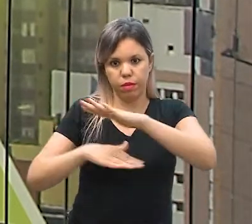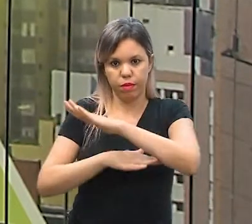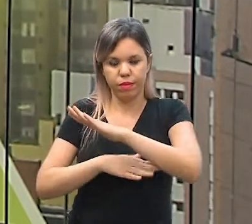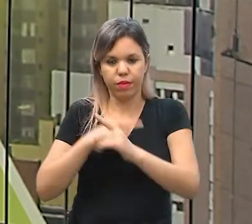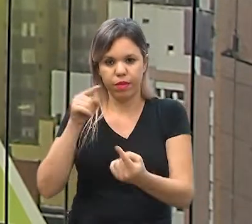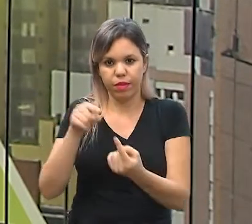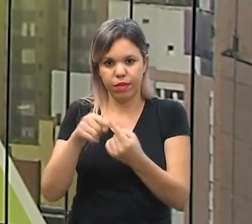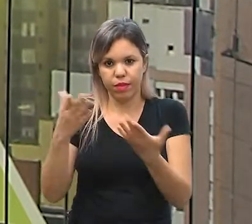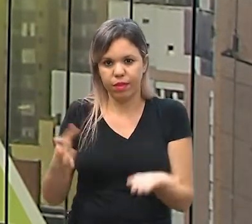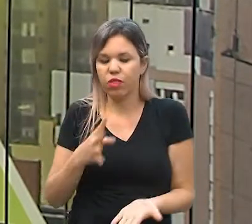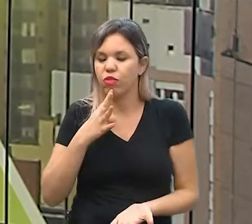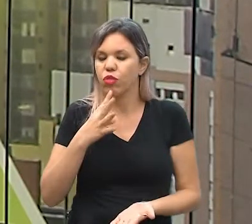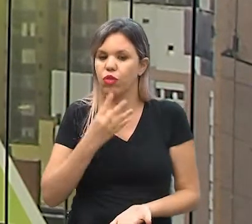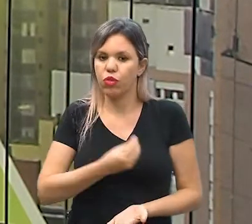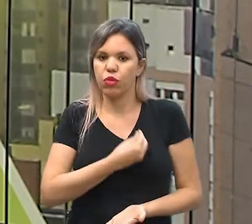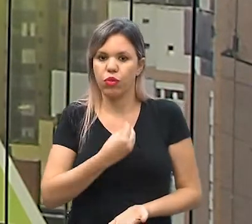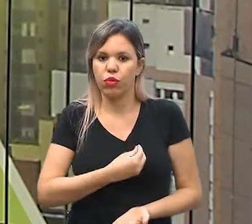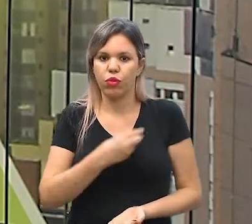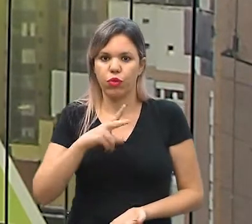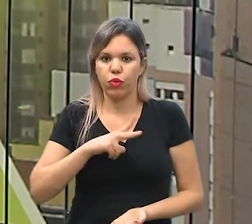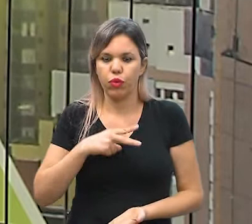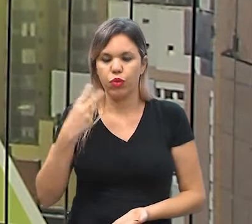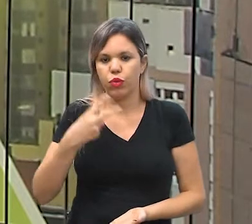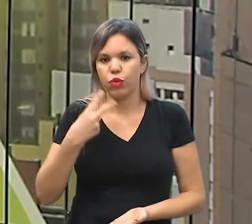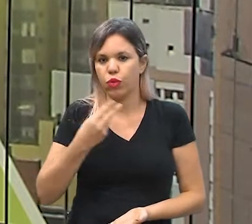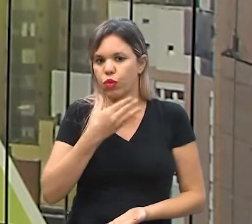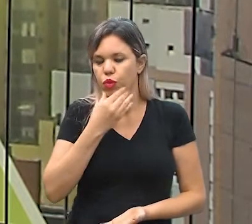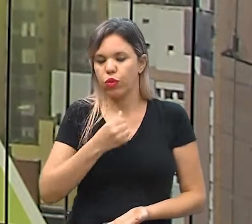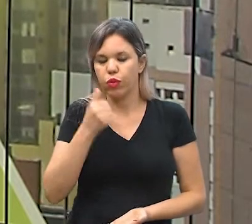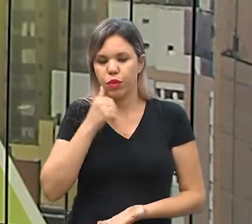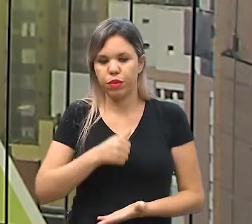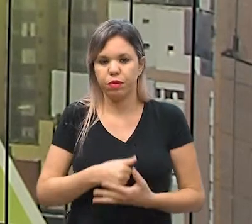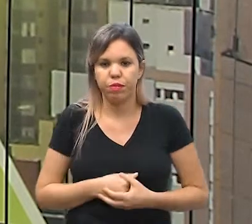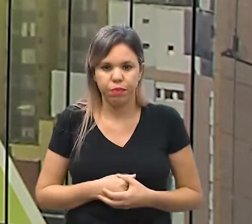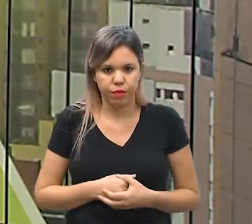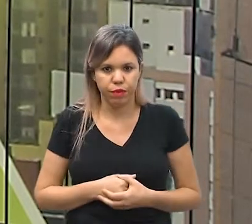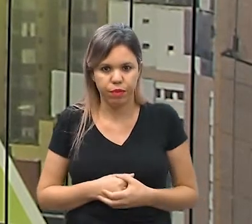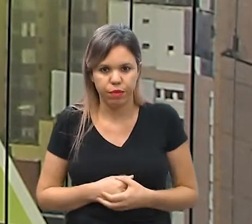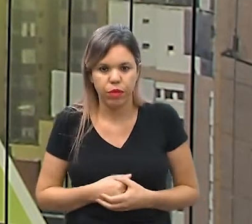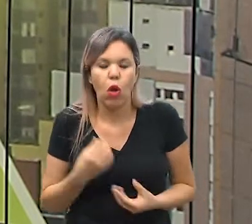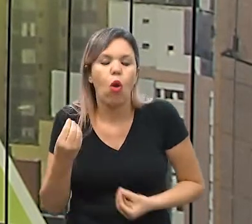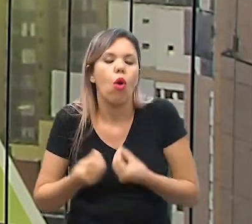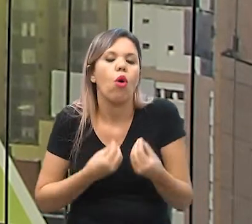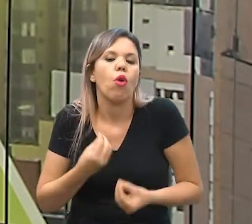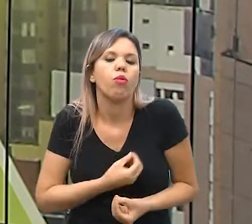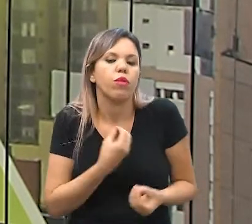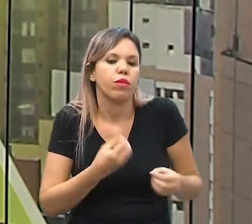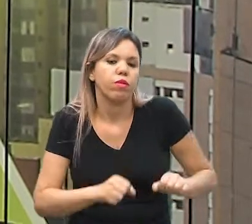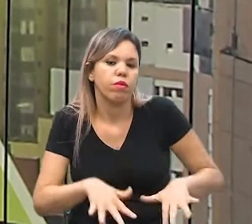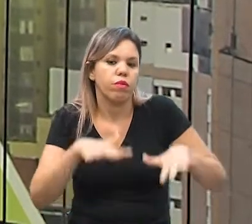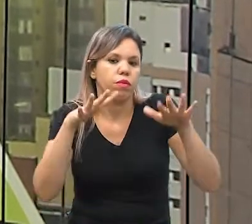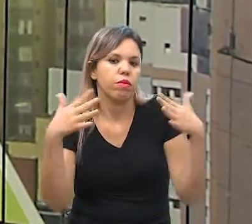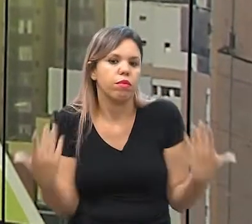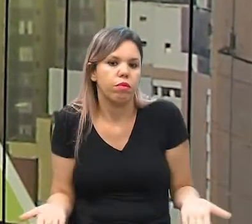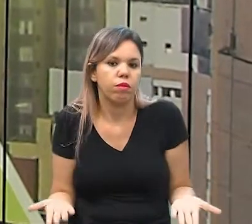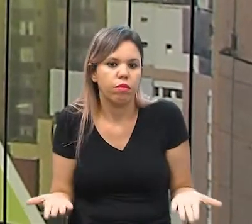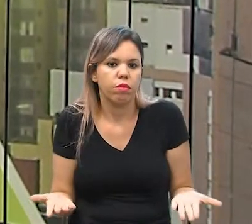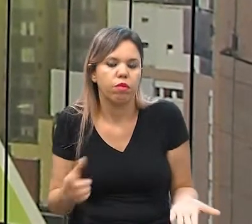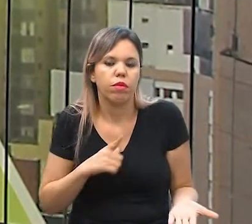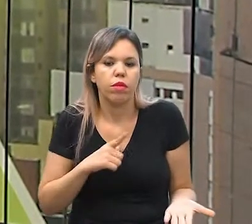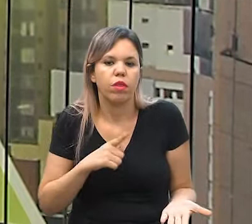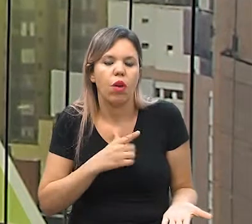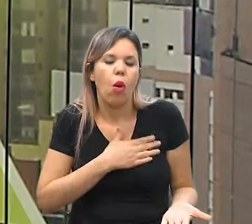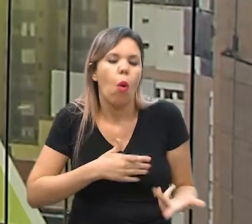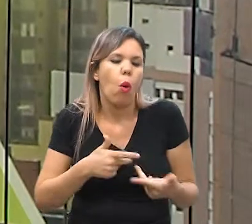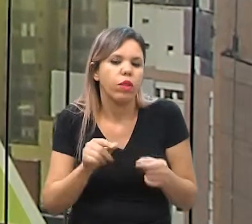nosso objetivo é saber mais sobre a vida do vereador ou da vereadora. Como será que foi a infância? Será que tem um